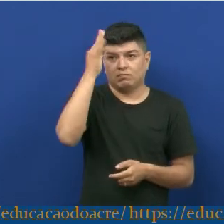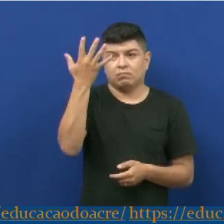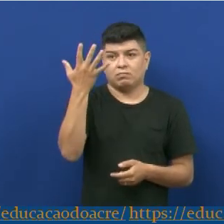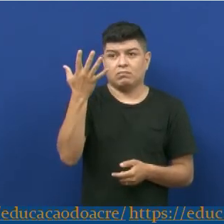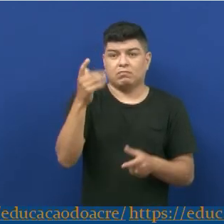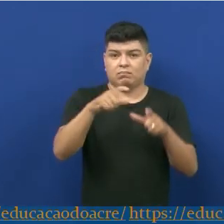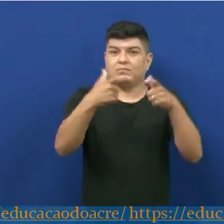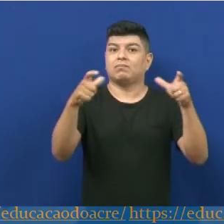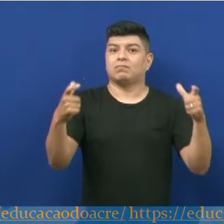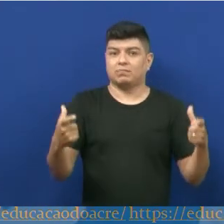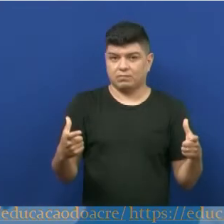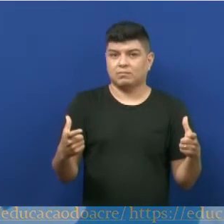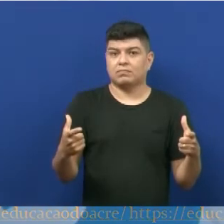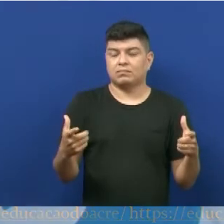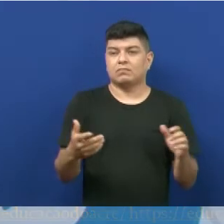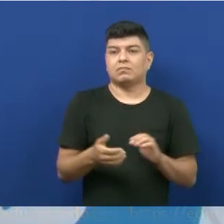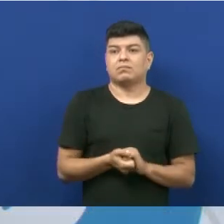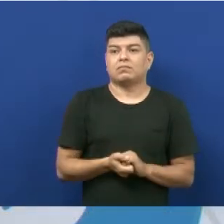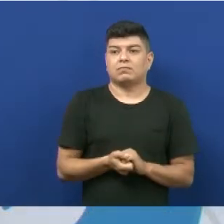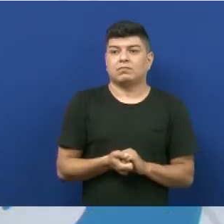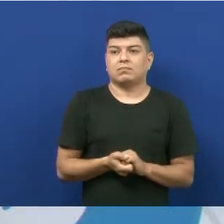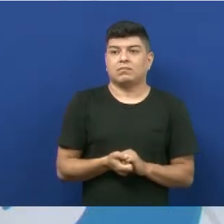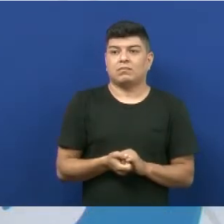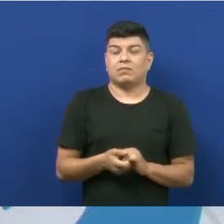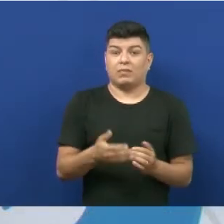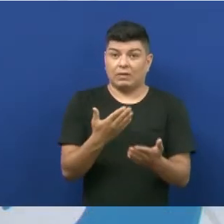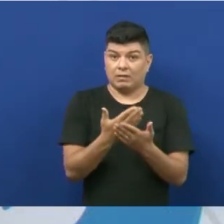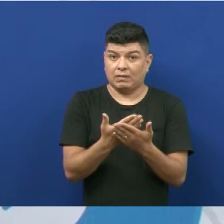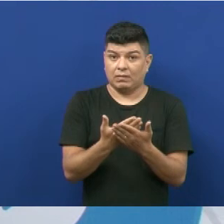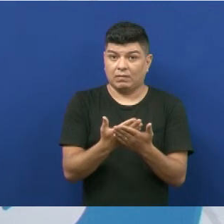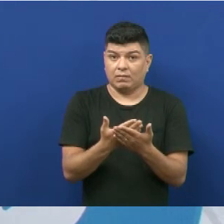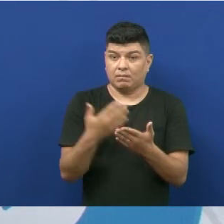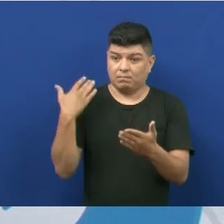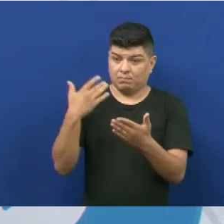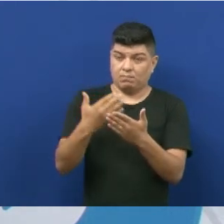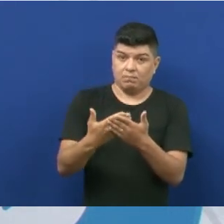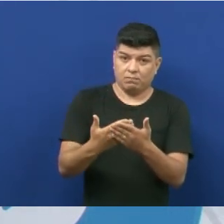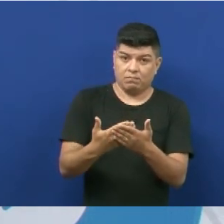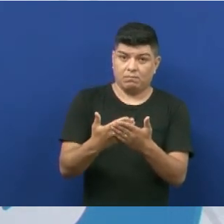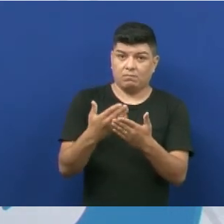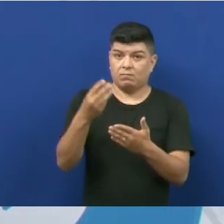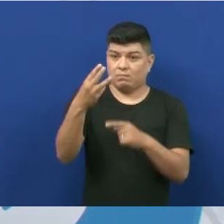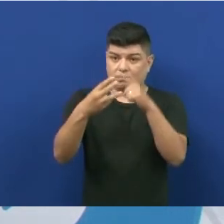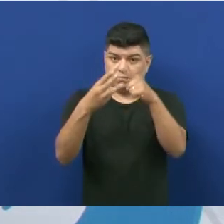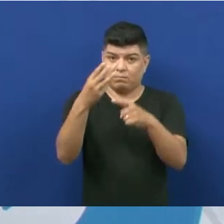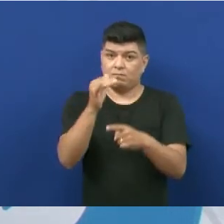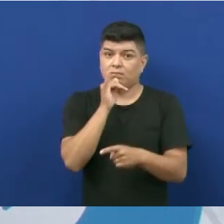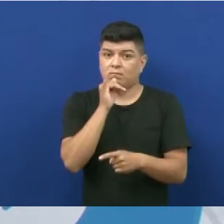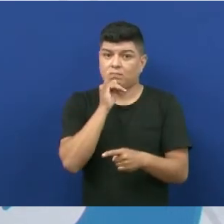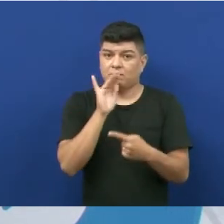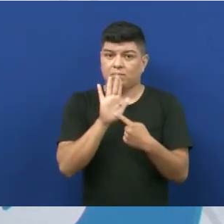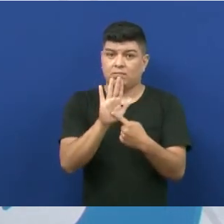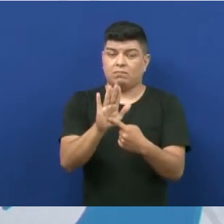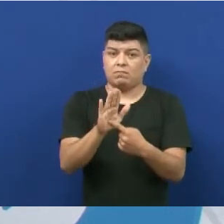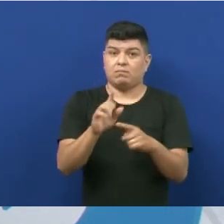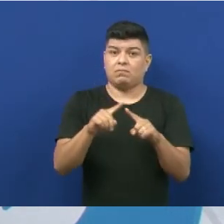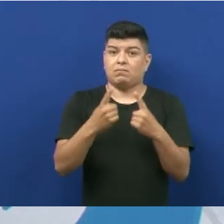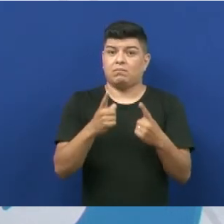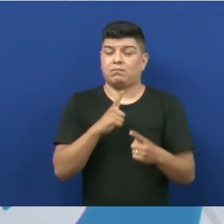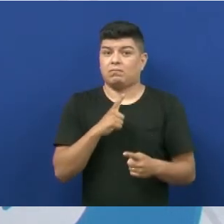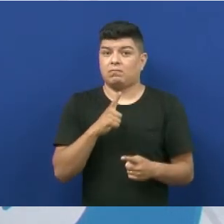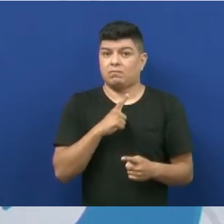fenômeno da dilatação. Ao longo dessa aula, vocês perceberam que eu dei 3 exemplos para vocês, porém,